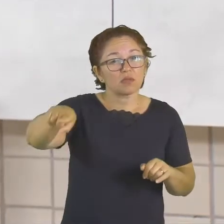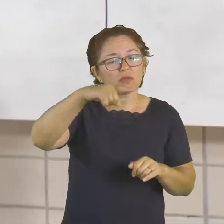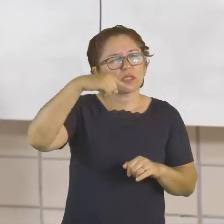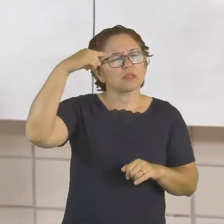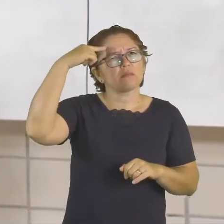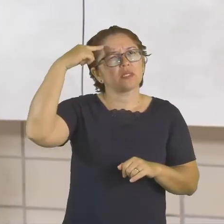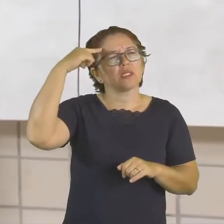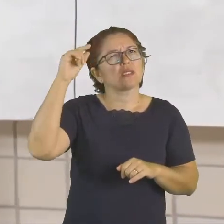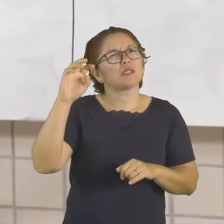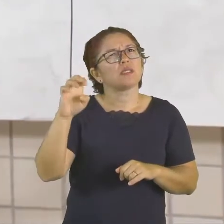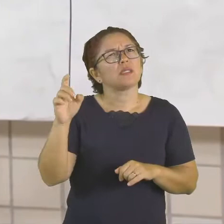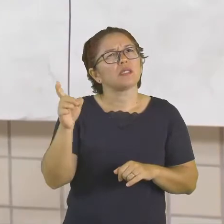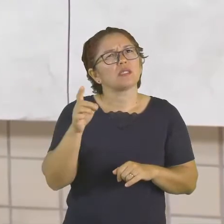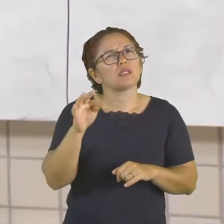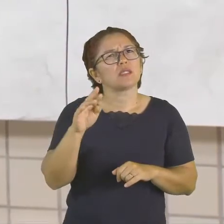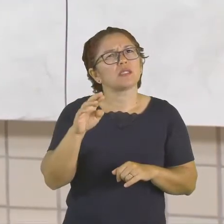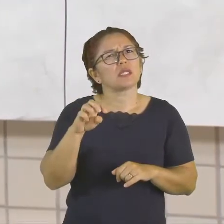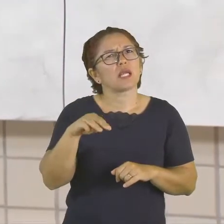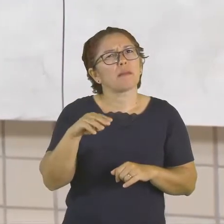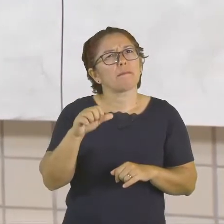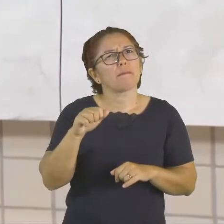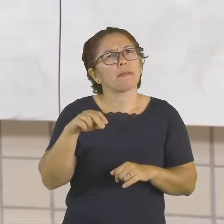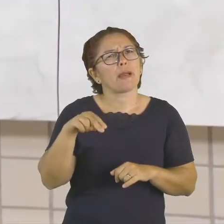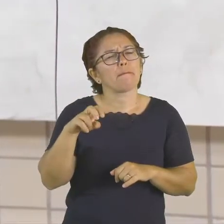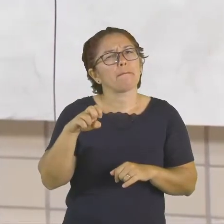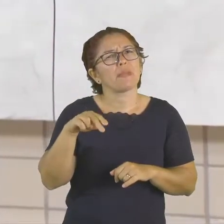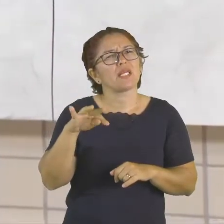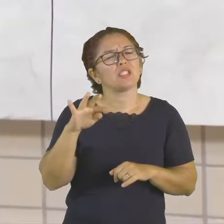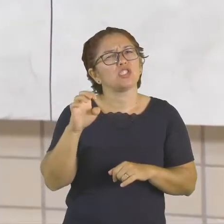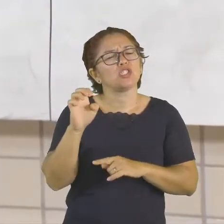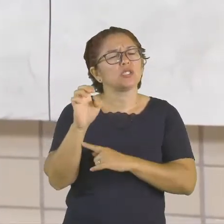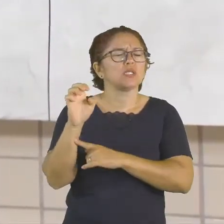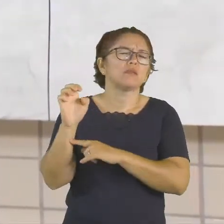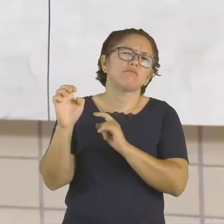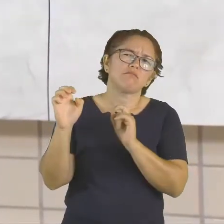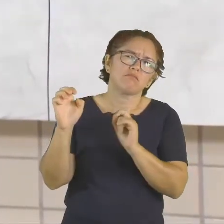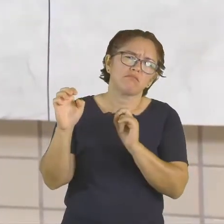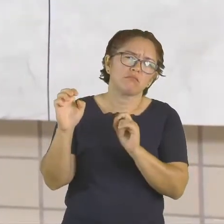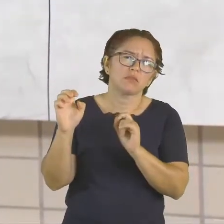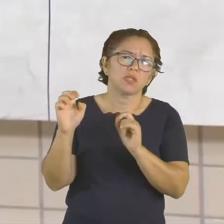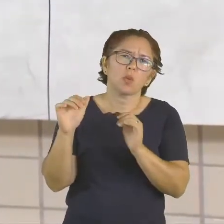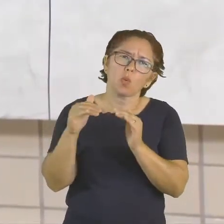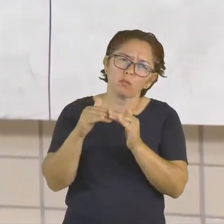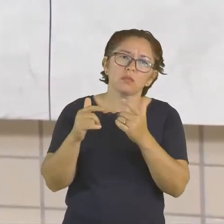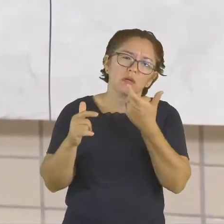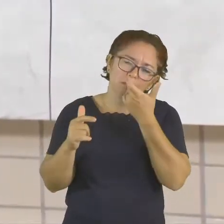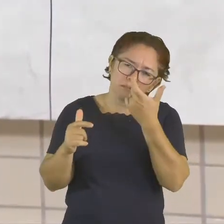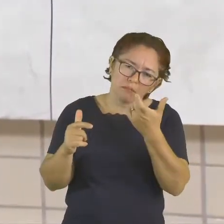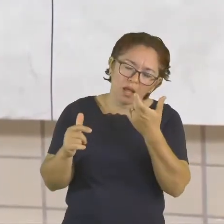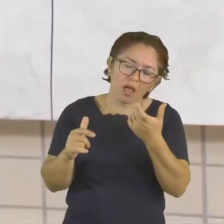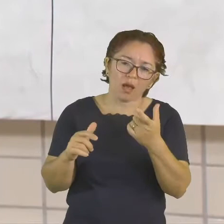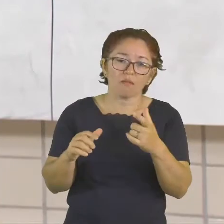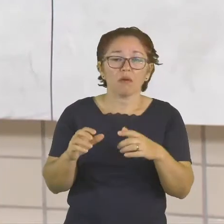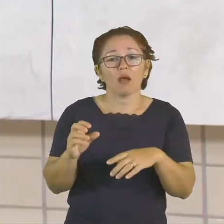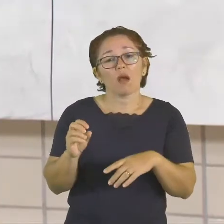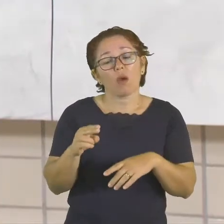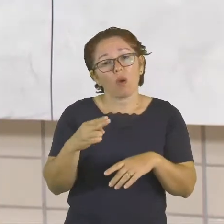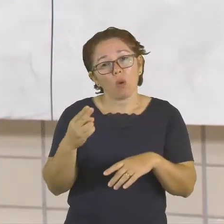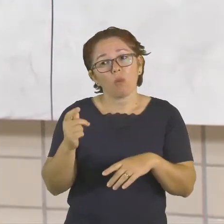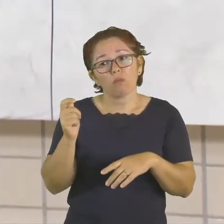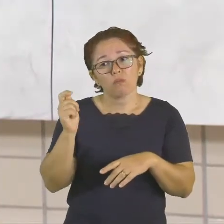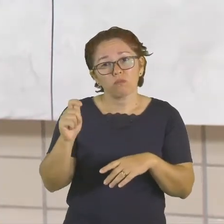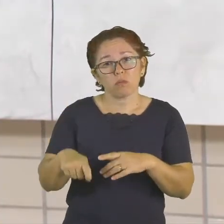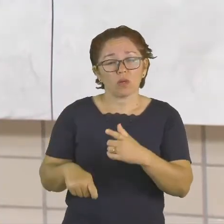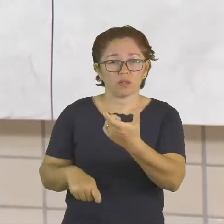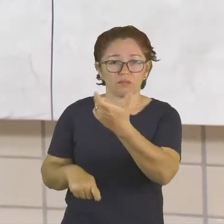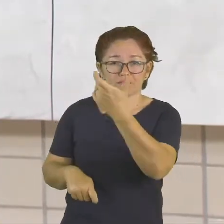Extremamente. Extremamente pode ser uma palavra e também a gente pode dividir essa palavra e ter